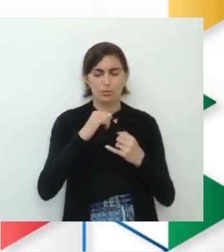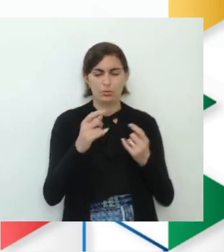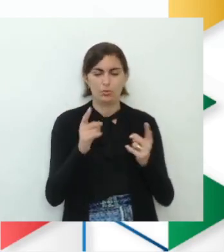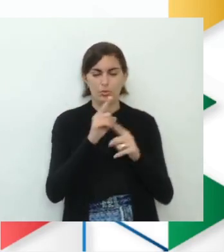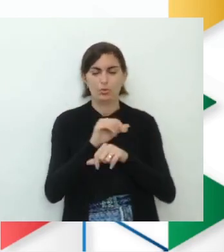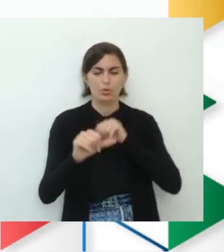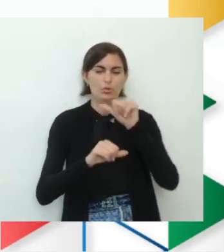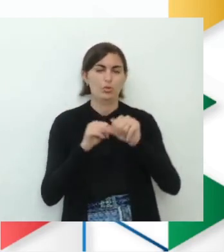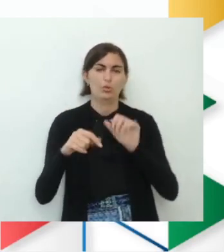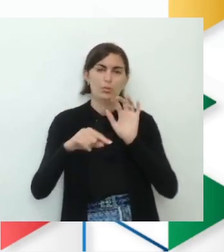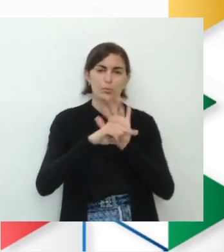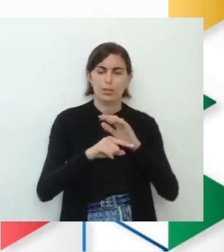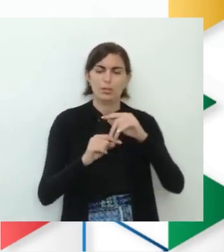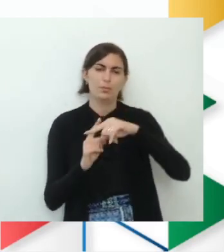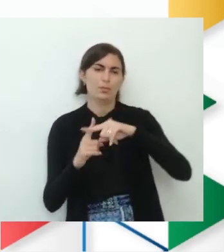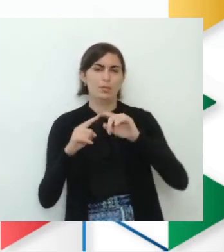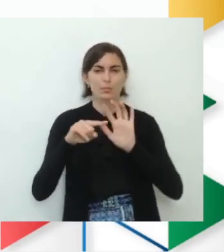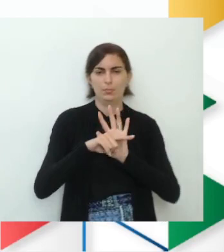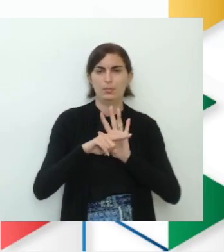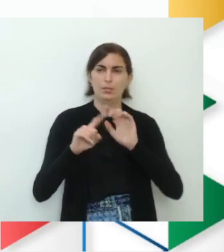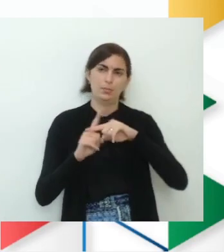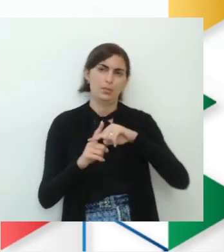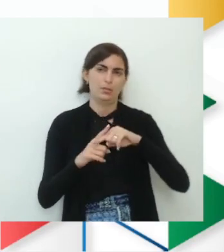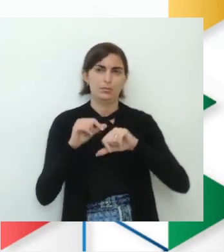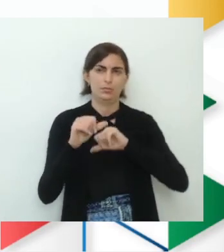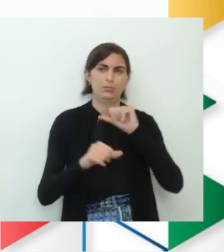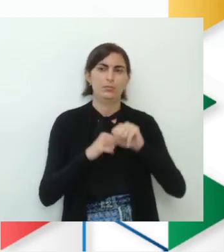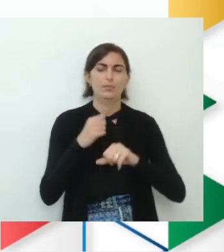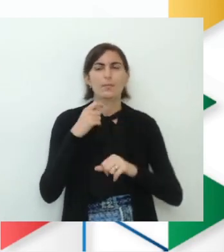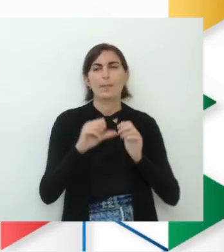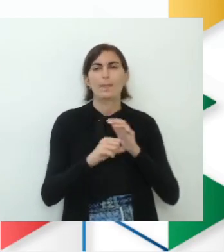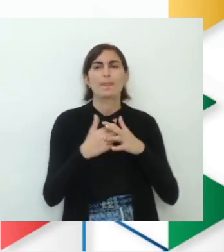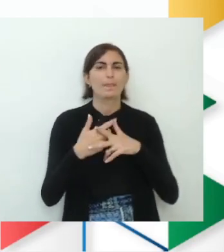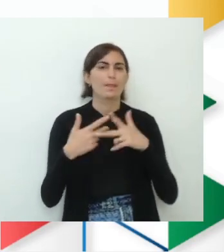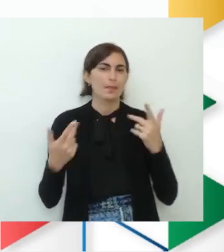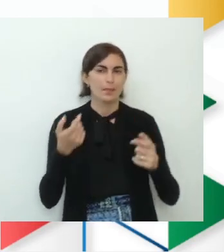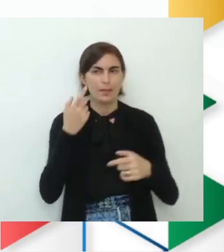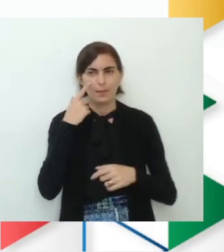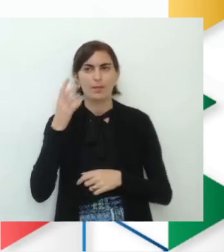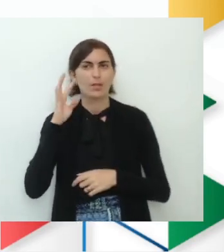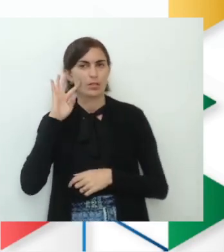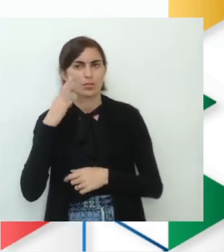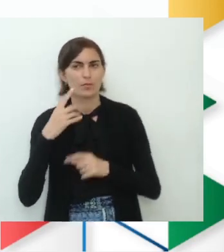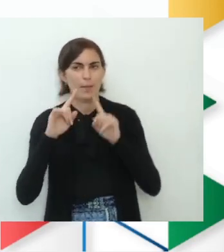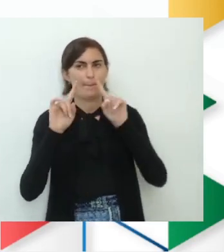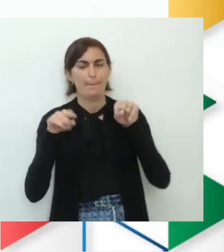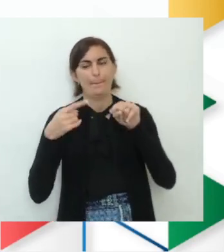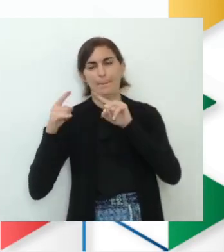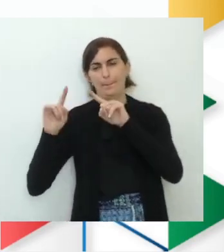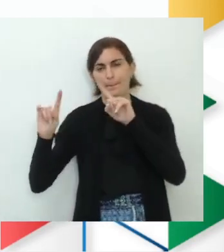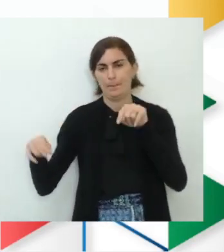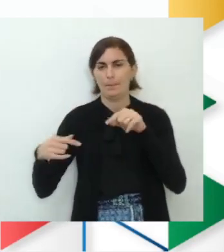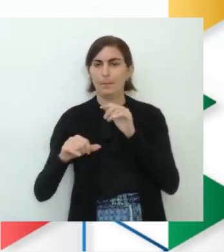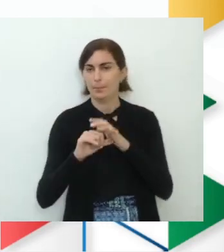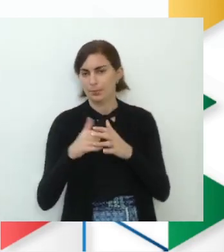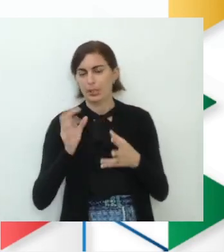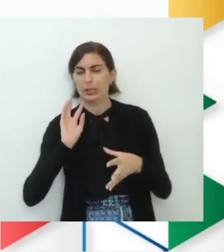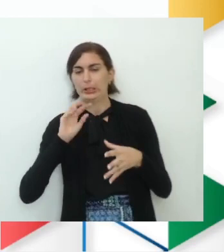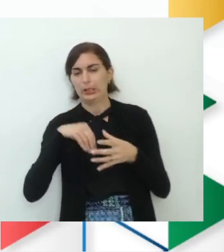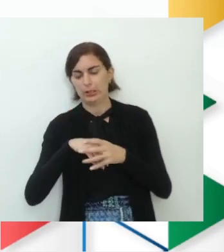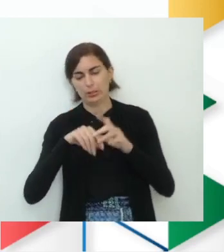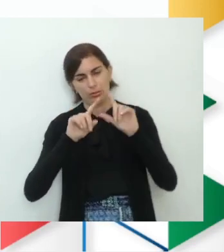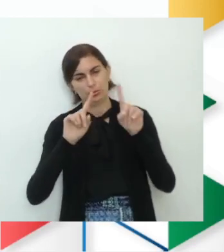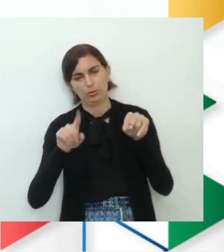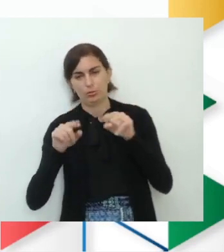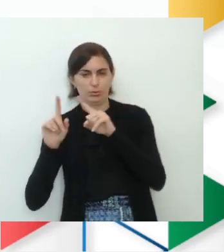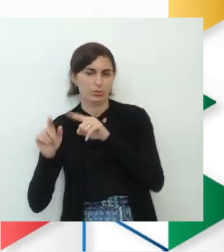Por favor, não esquece do jogo de sinal. Vem comigo, ó. Primeira coisa que a gente faz é resolver os parênteses, o que tiver dentro